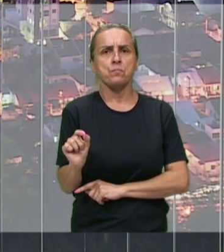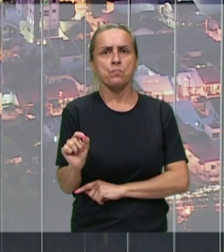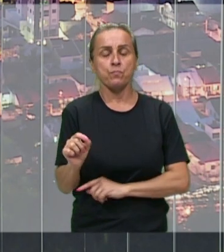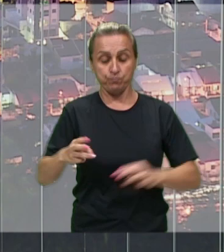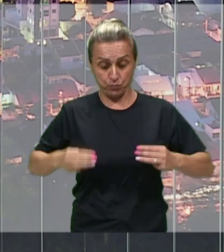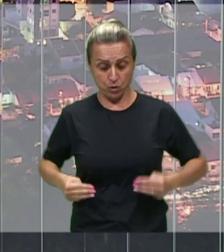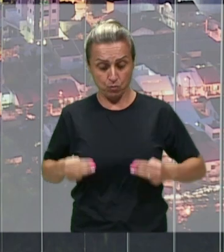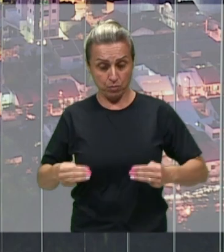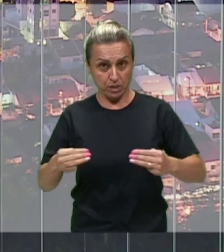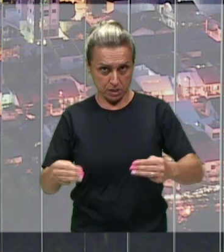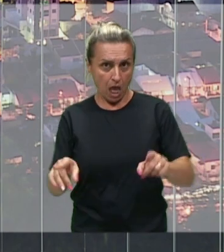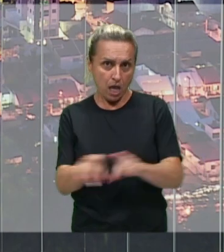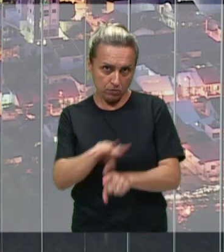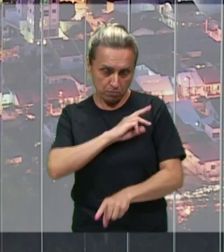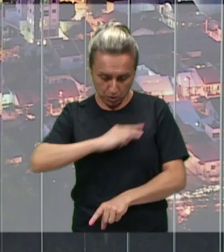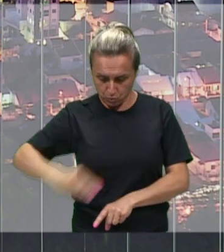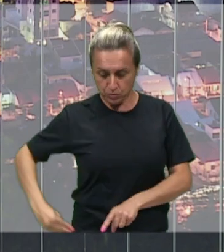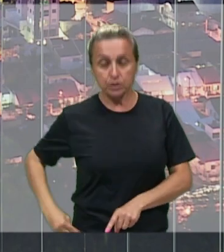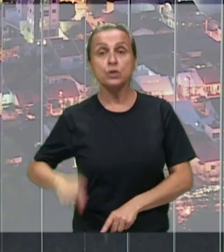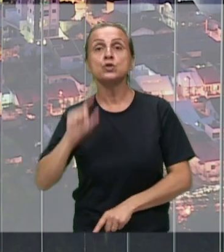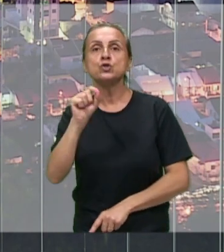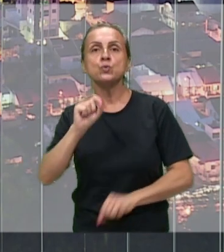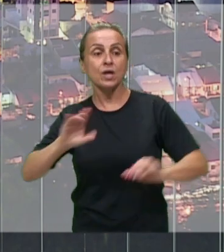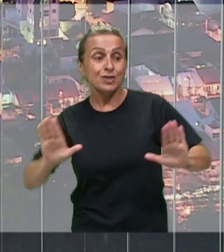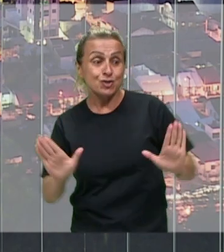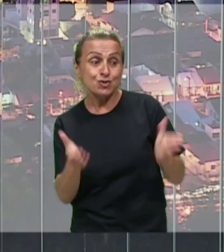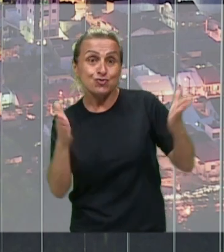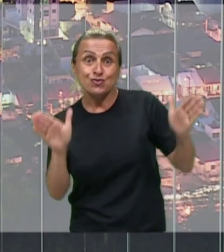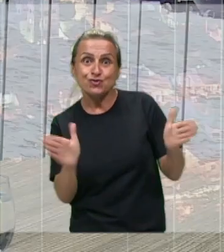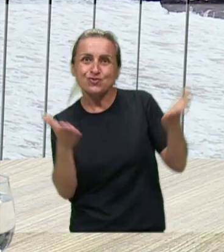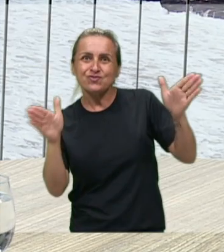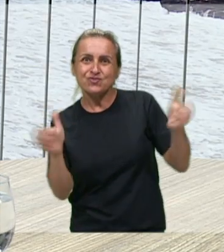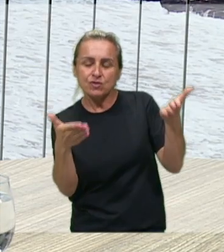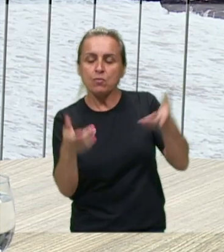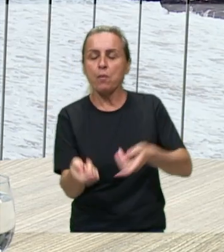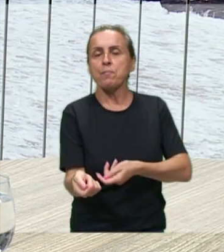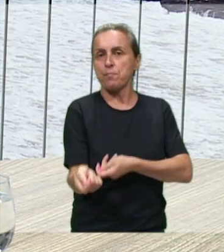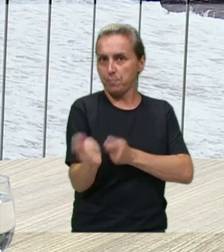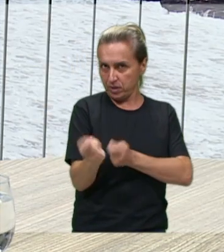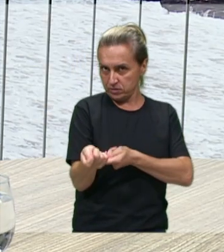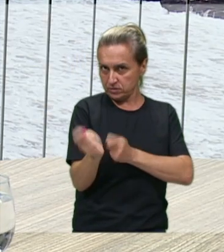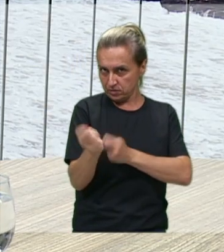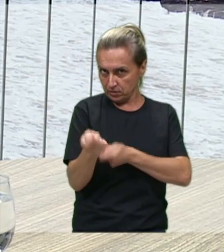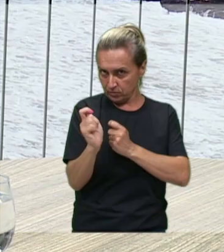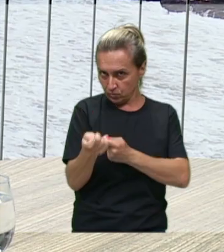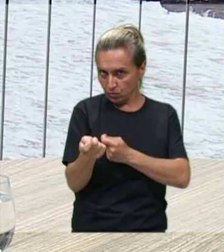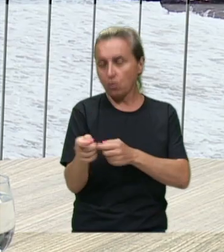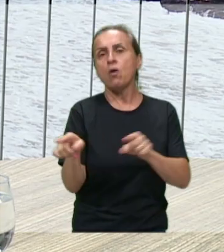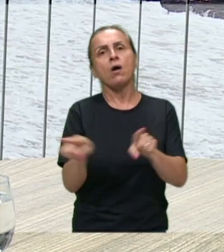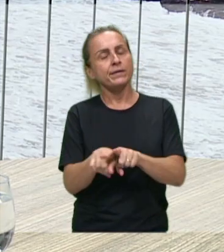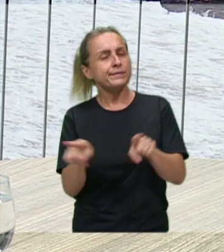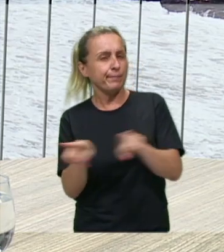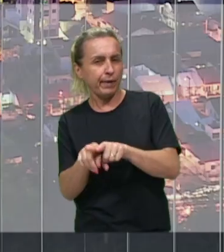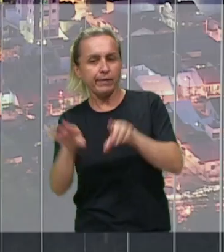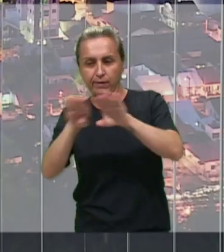ministério, do ministro, é o estímulo aos pescadores artesanais e aos aquicultores familiares e